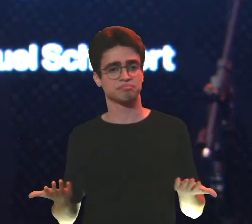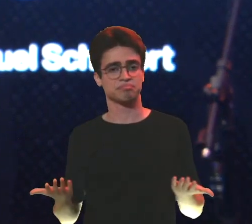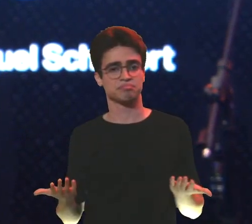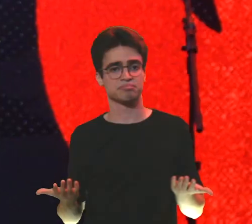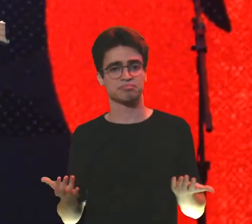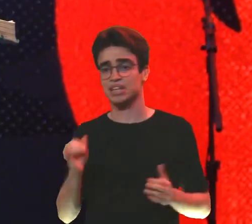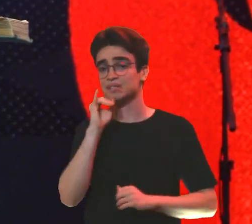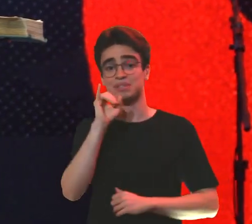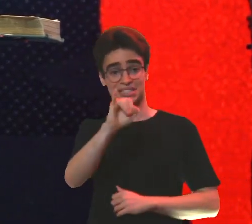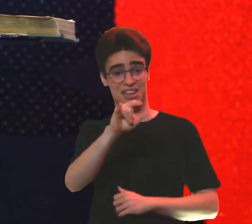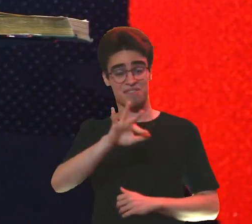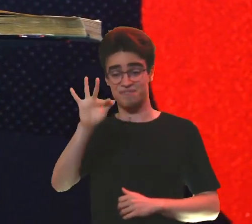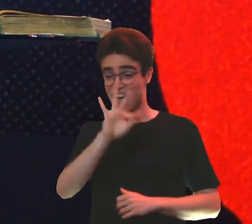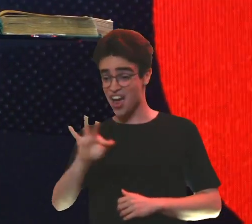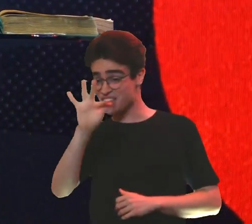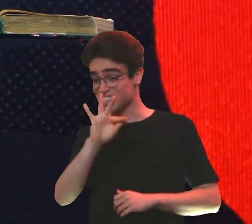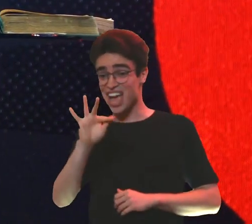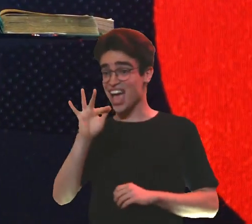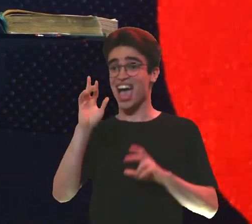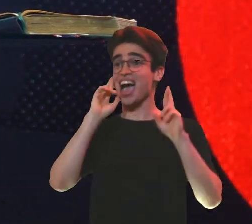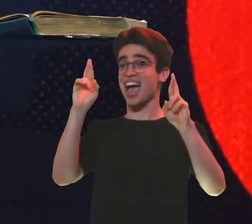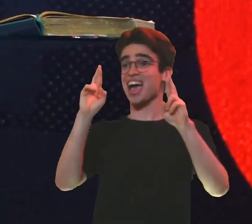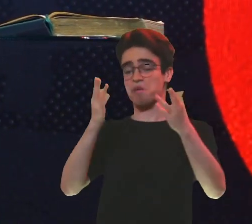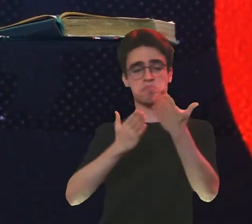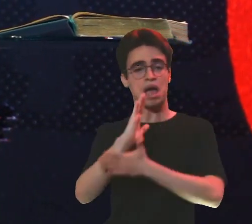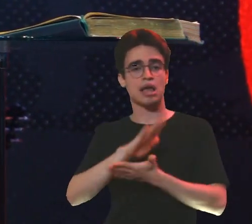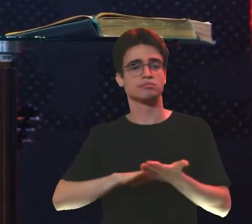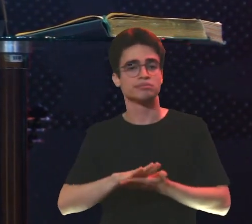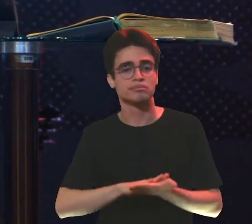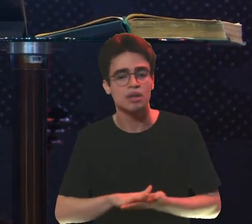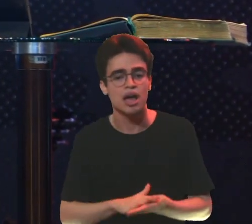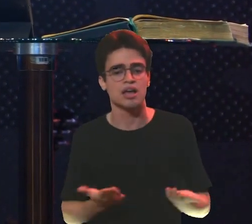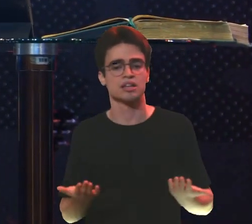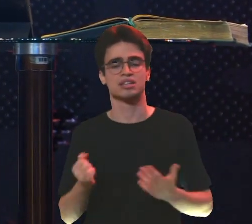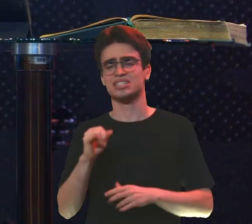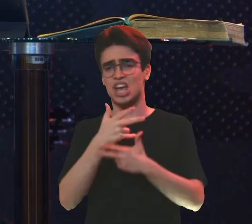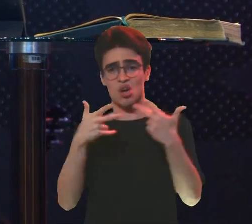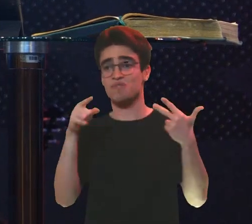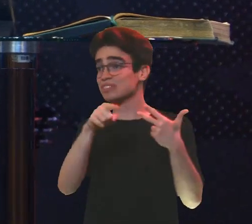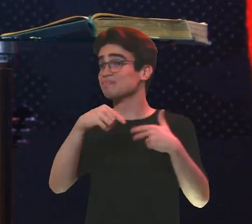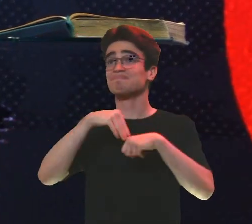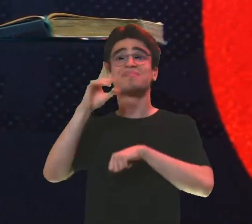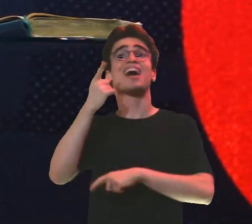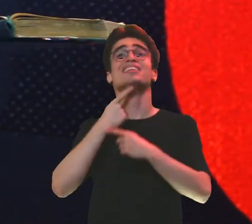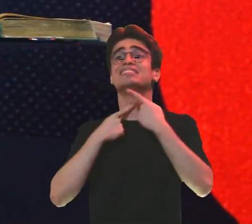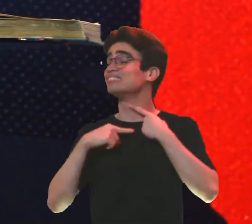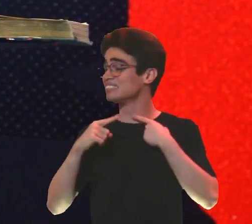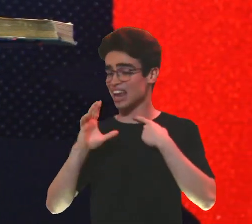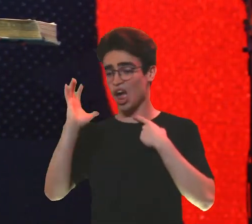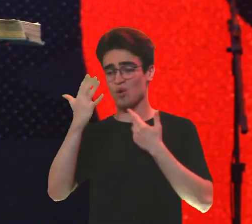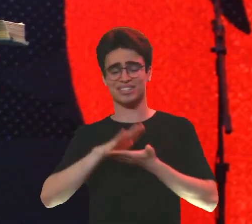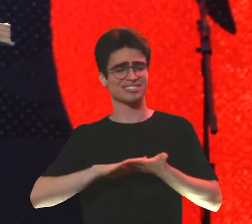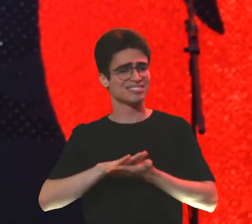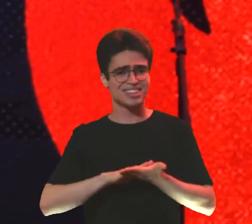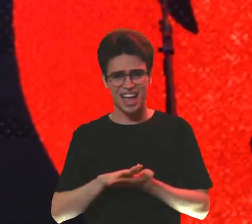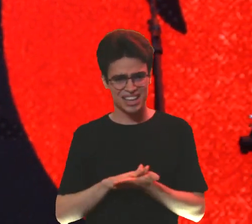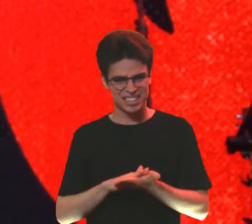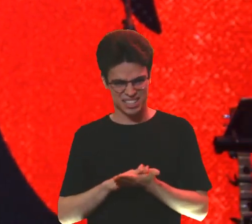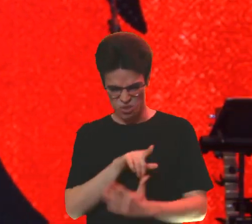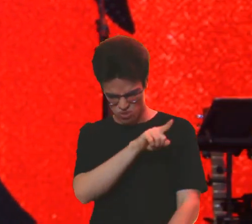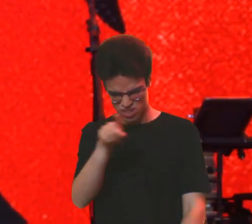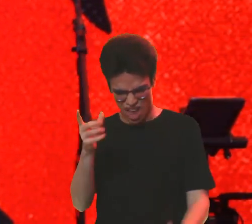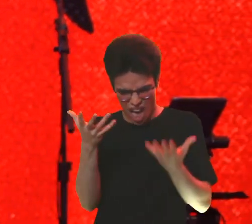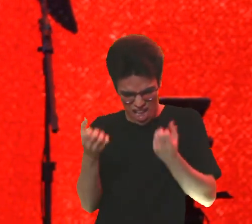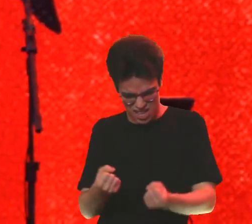você não passar na faculdade que você tanto sonha, se as coisas que você mais quer na sua vida não acontecerem, ainda assim você vai